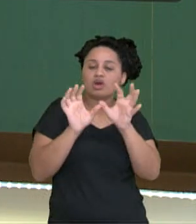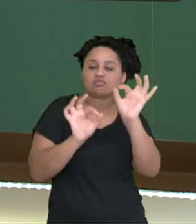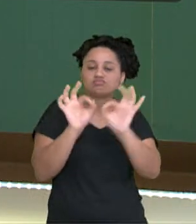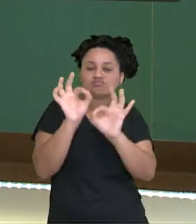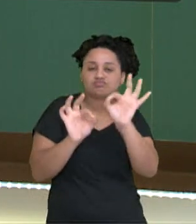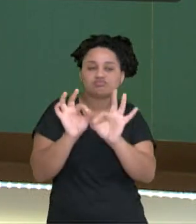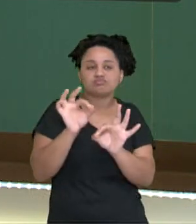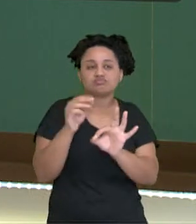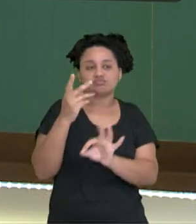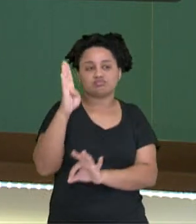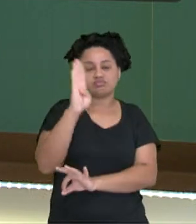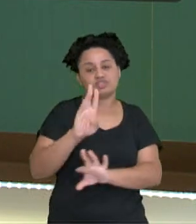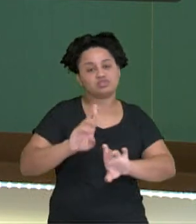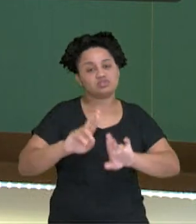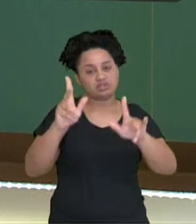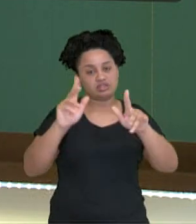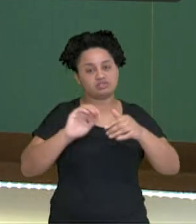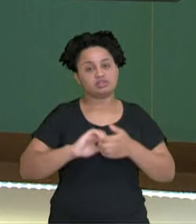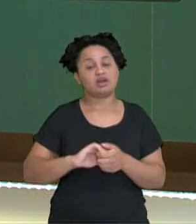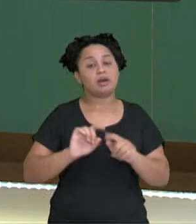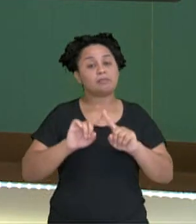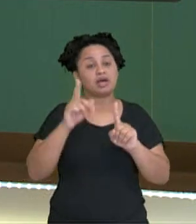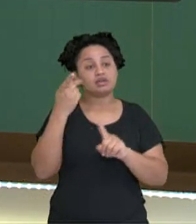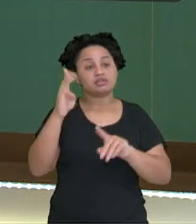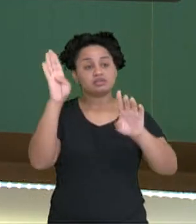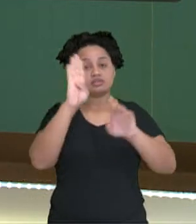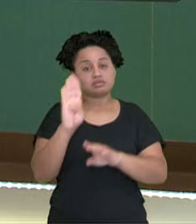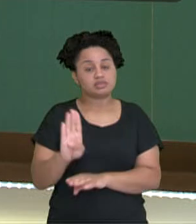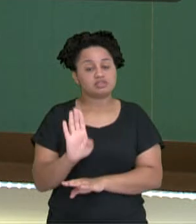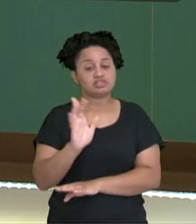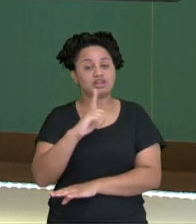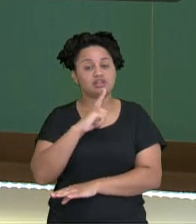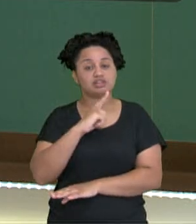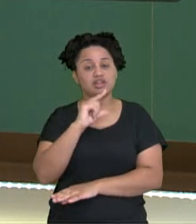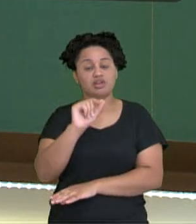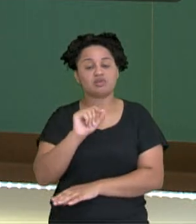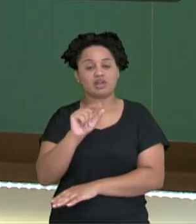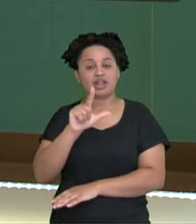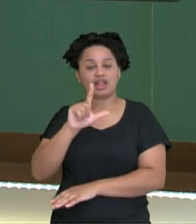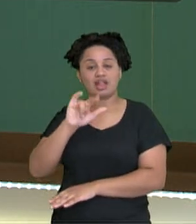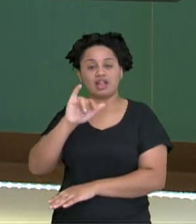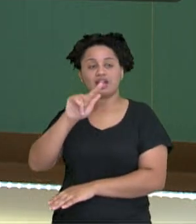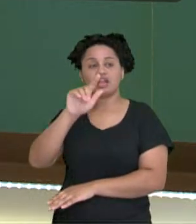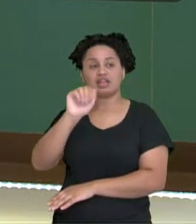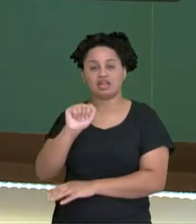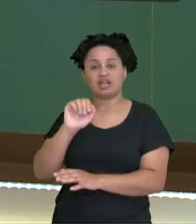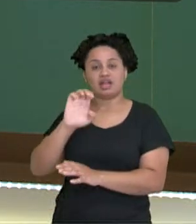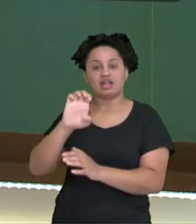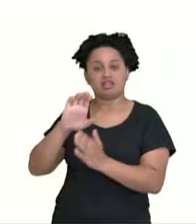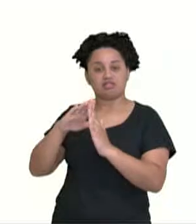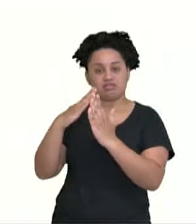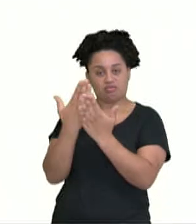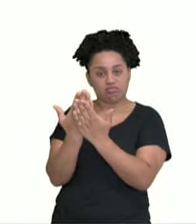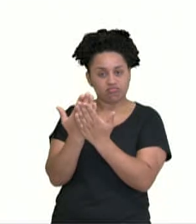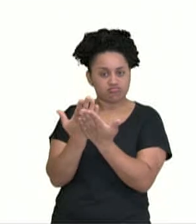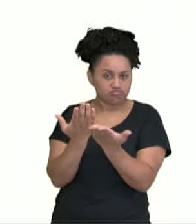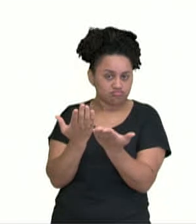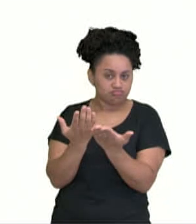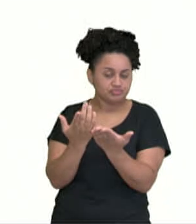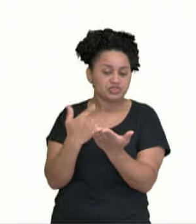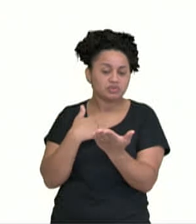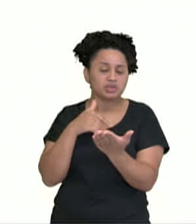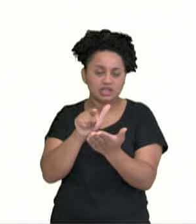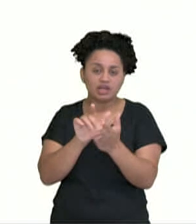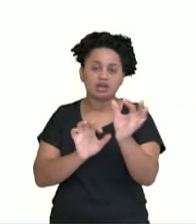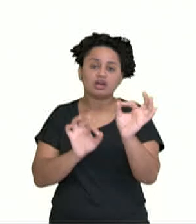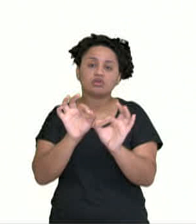Mas o que acontece aqui no Brasil? Aqui no Brasil nós já temos as ligas escolares. São